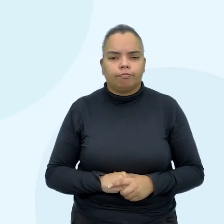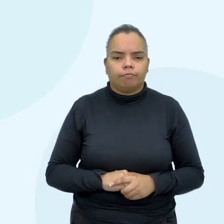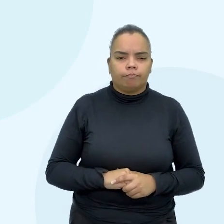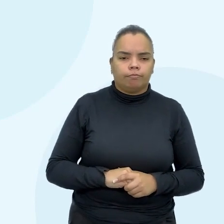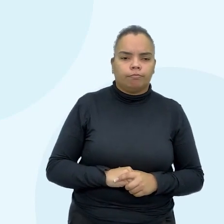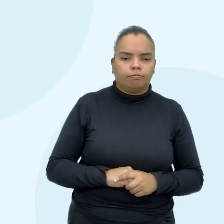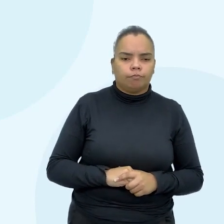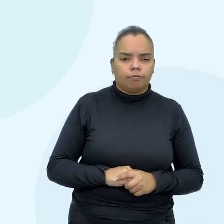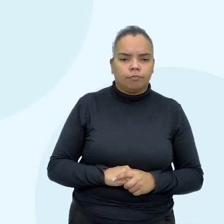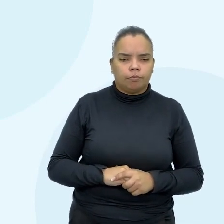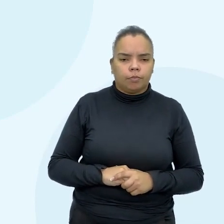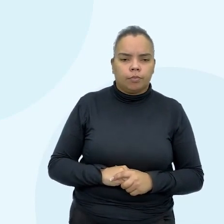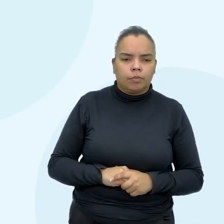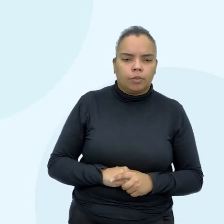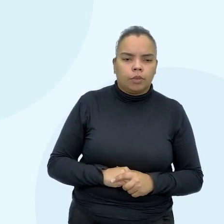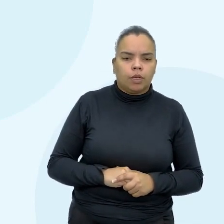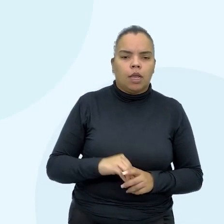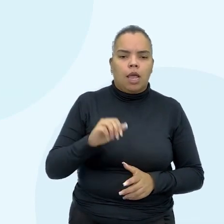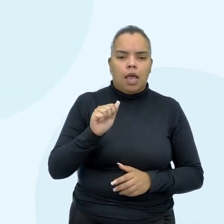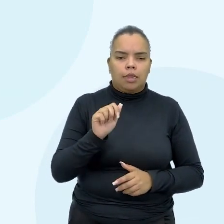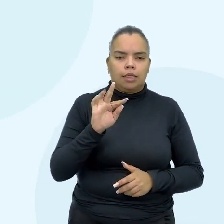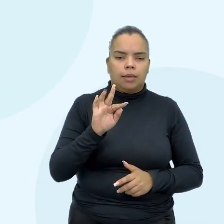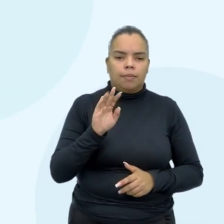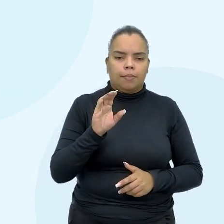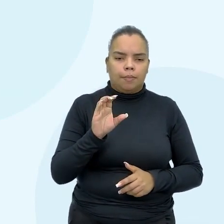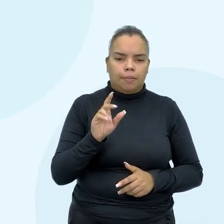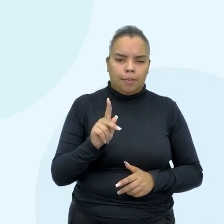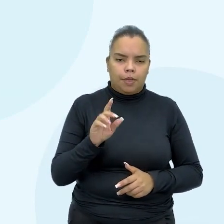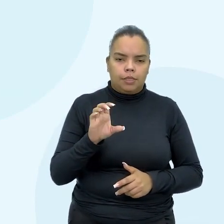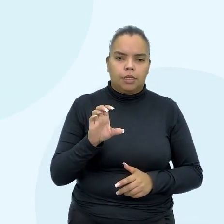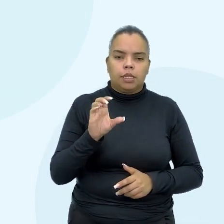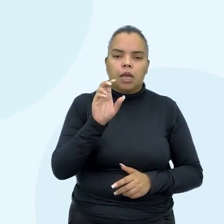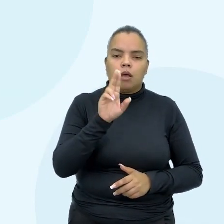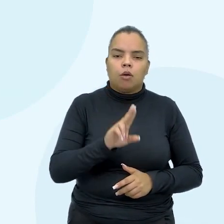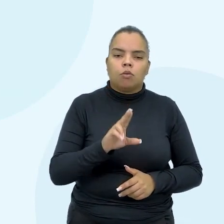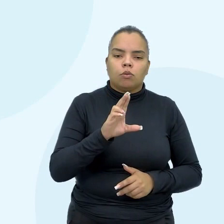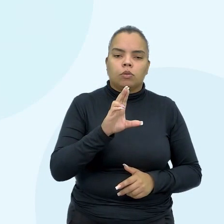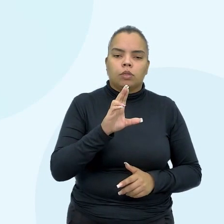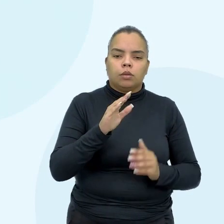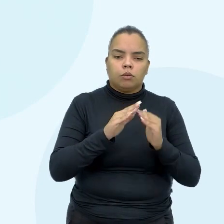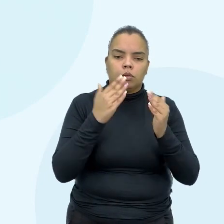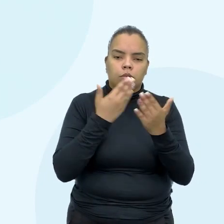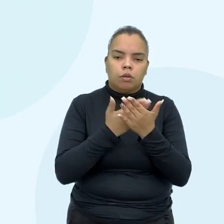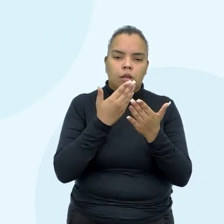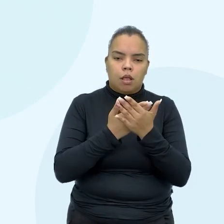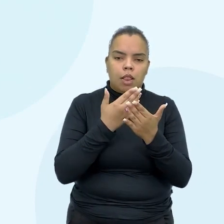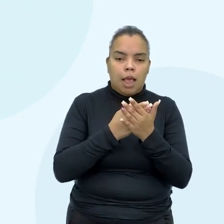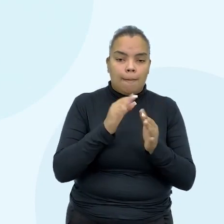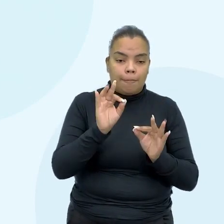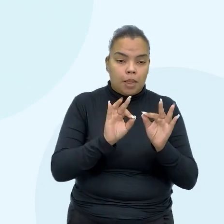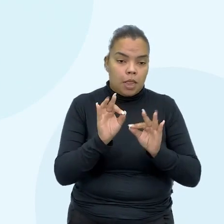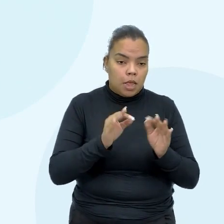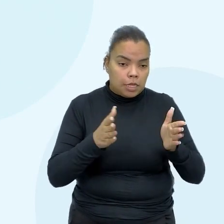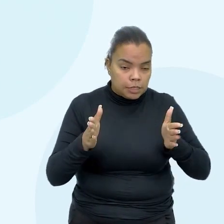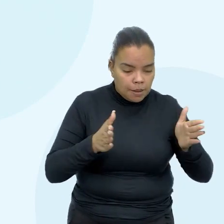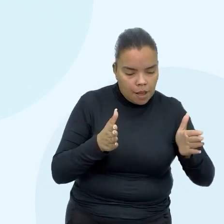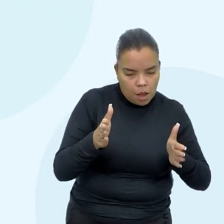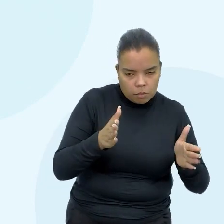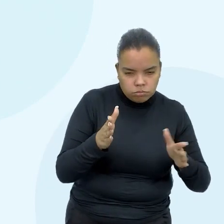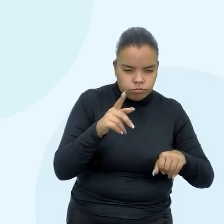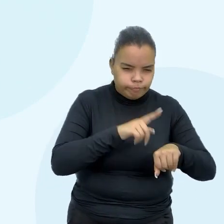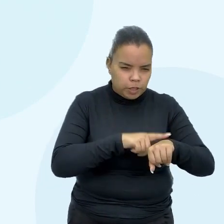currículo em ação. E o 5º, nas ATPCs da unidade escolar, reservar espaço para discussão de atividades